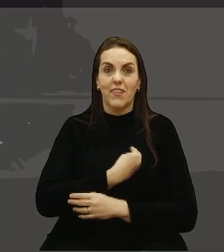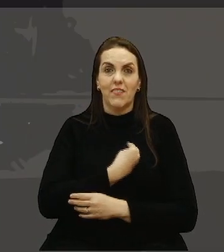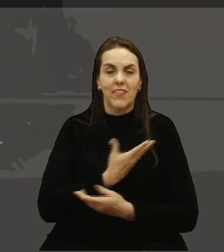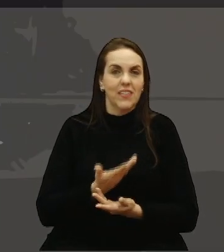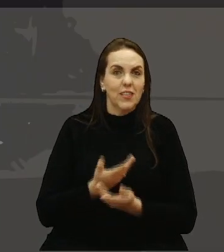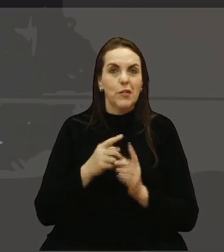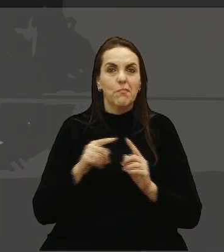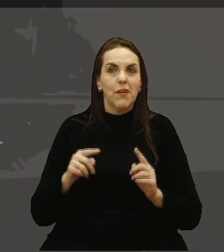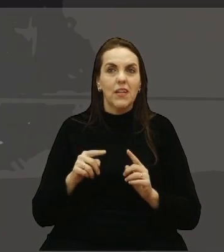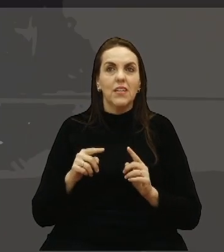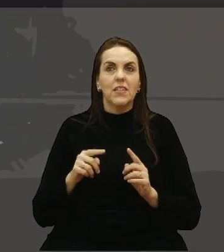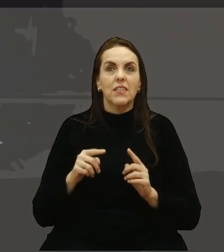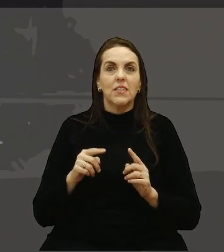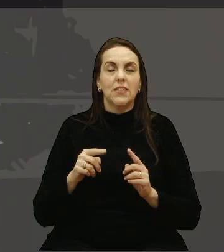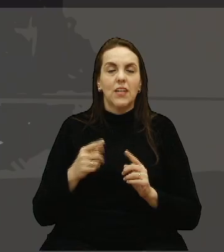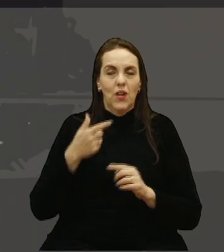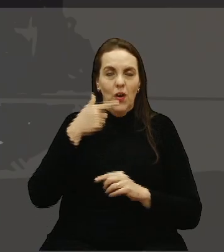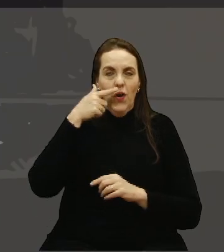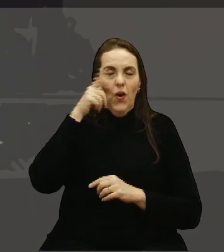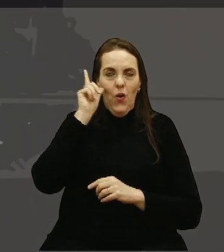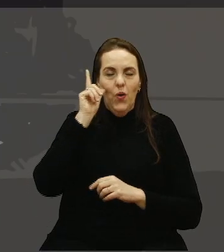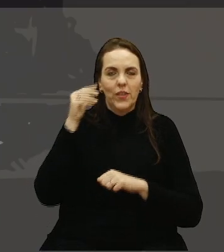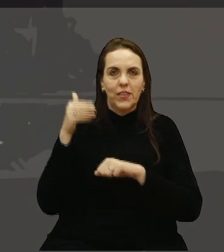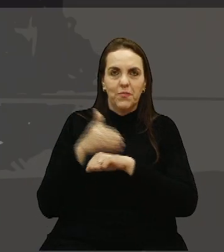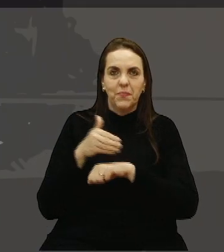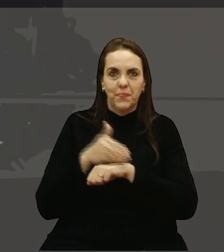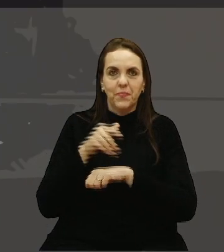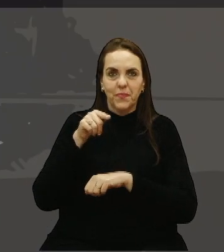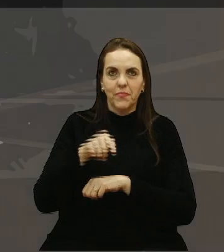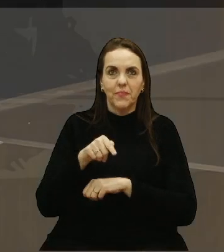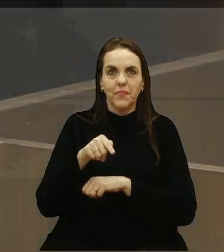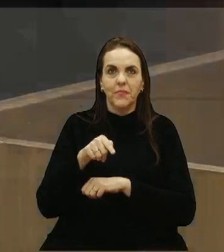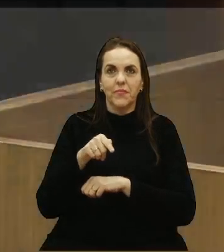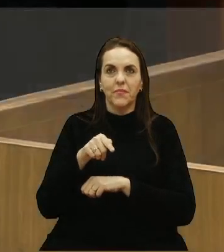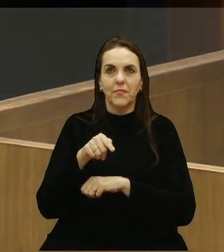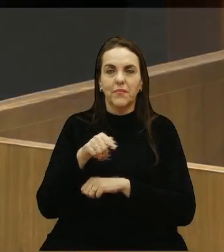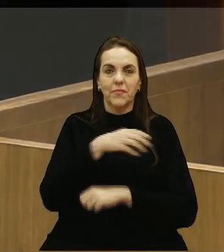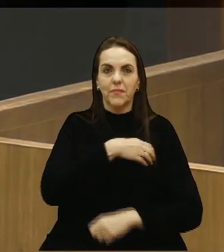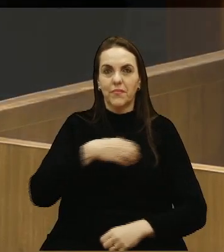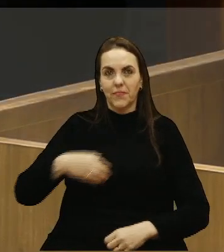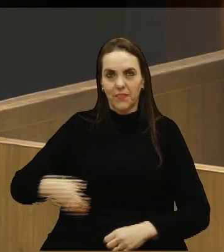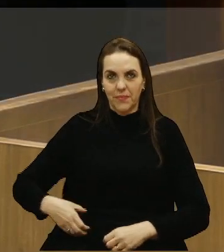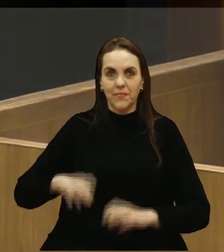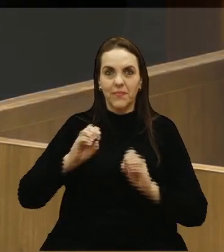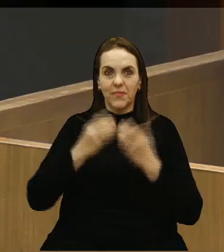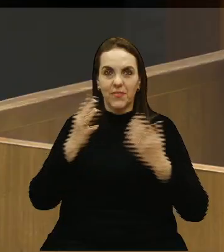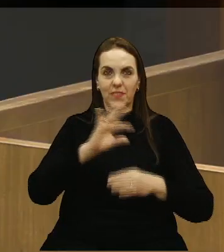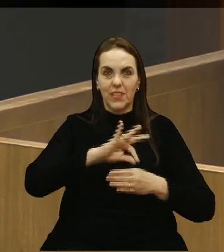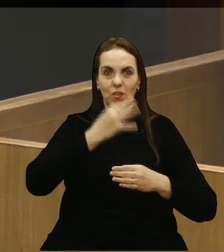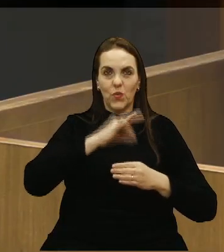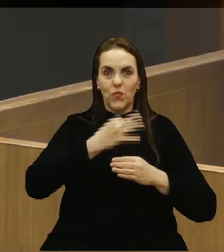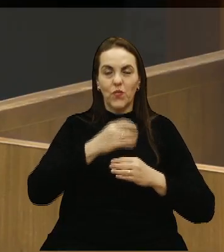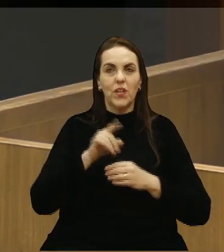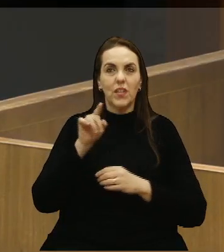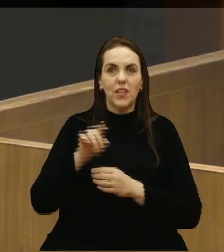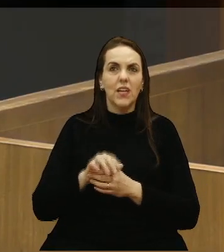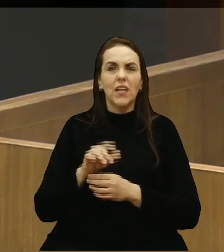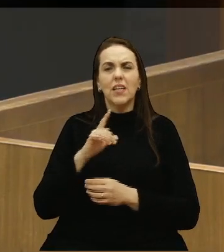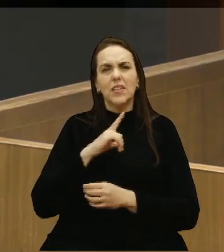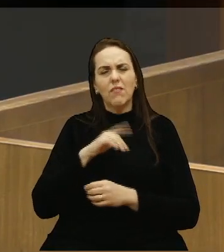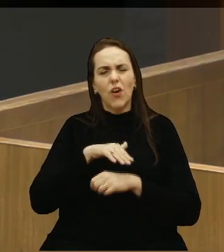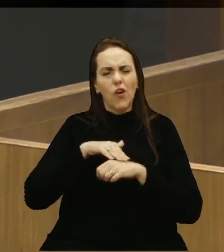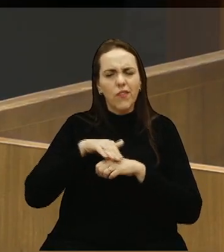ontem, quando teve aqui as embaixatrizes que vão concorrer, aí estava conversando